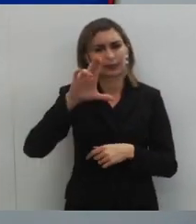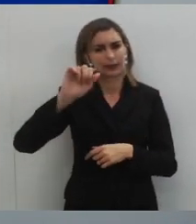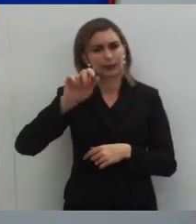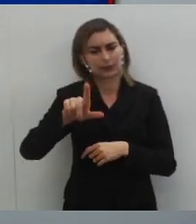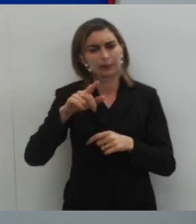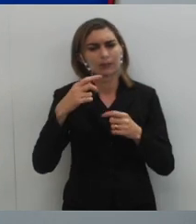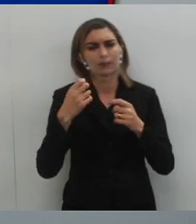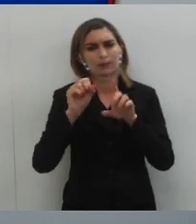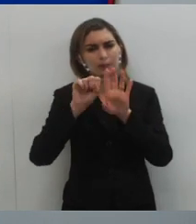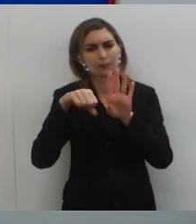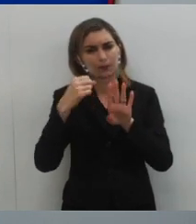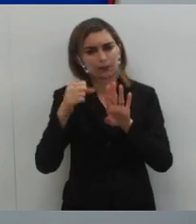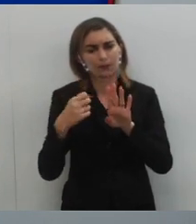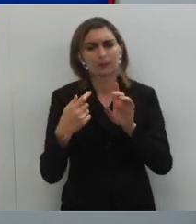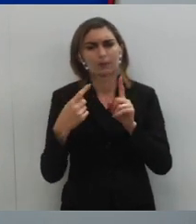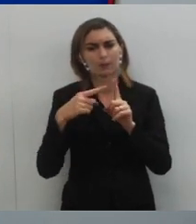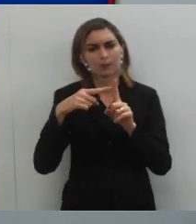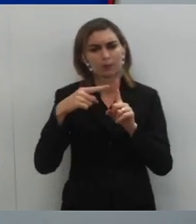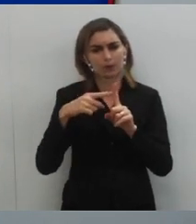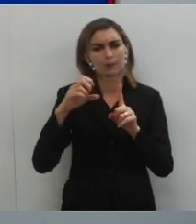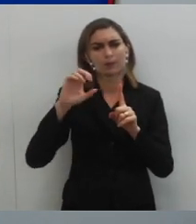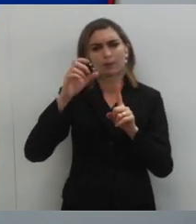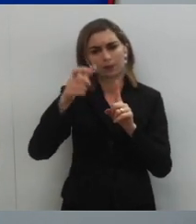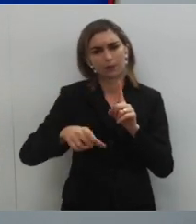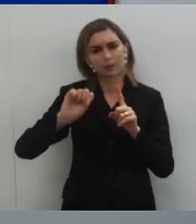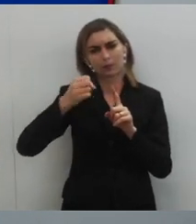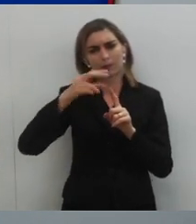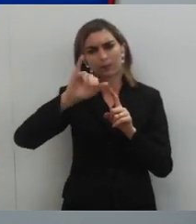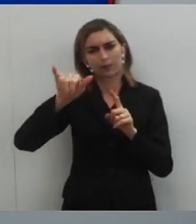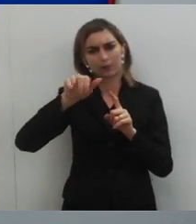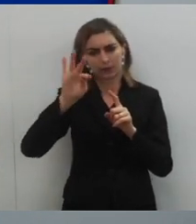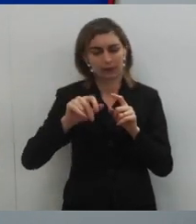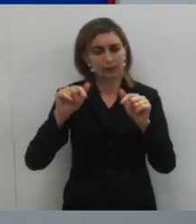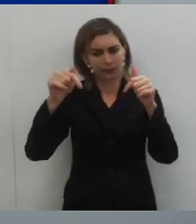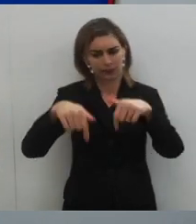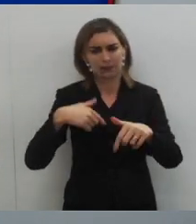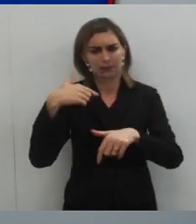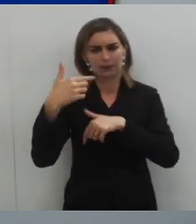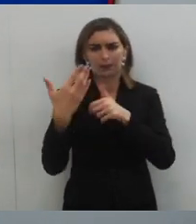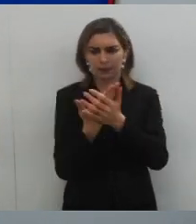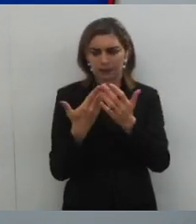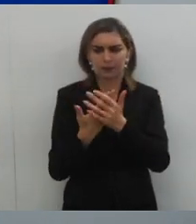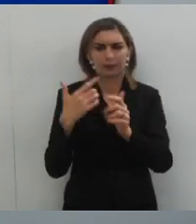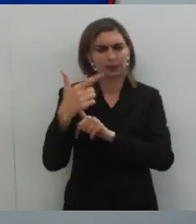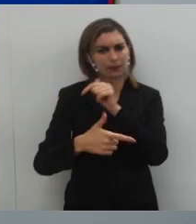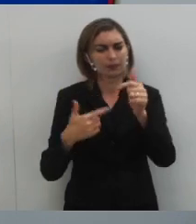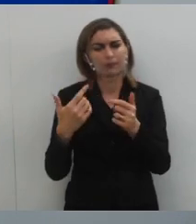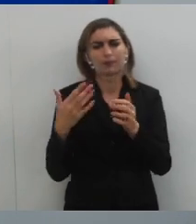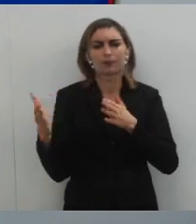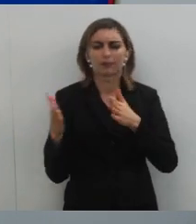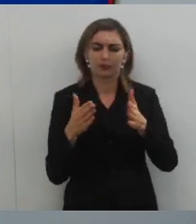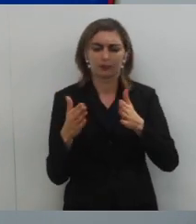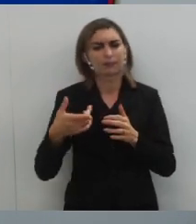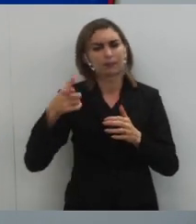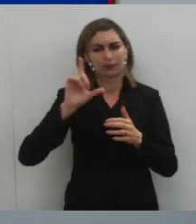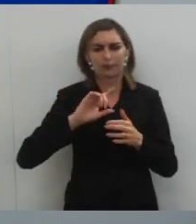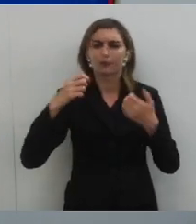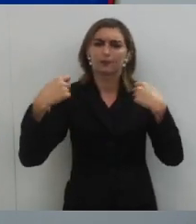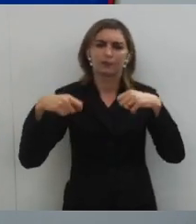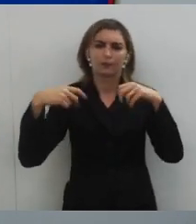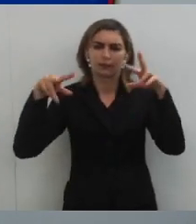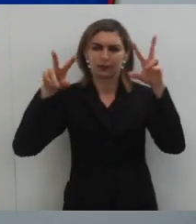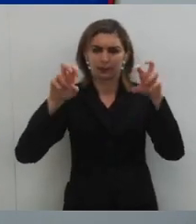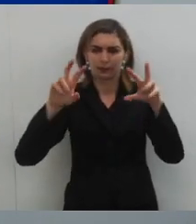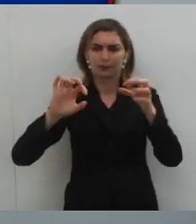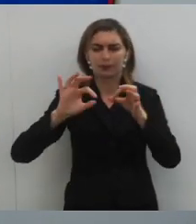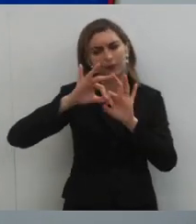aula, com este tema, nós já trabalhamos em um momento anterior, mas é preciso, já que o assunto é